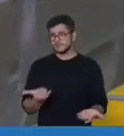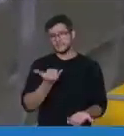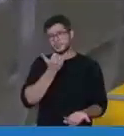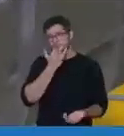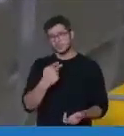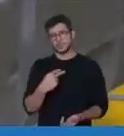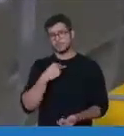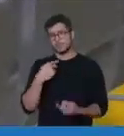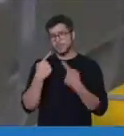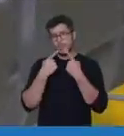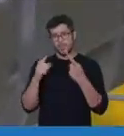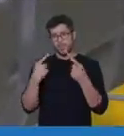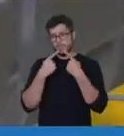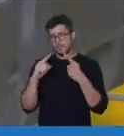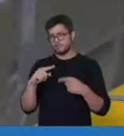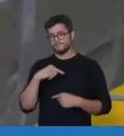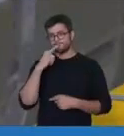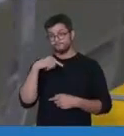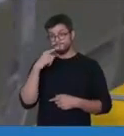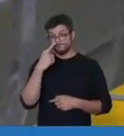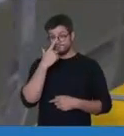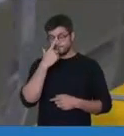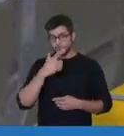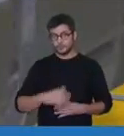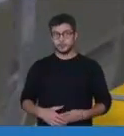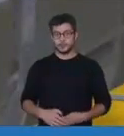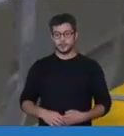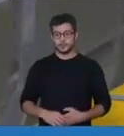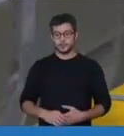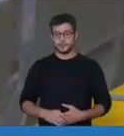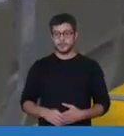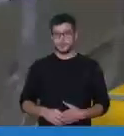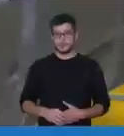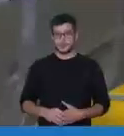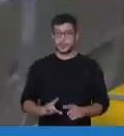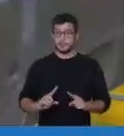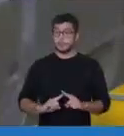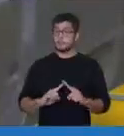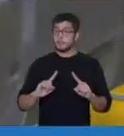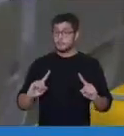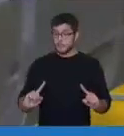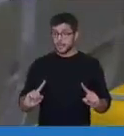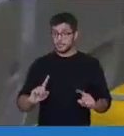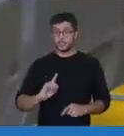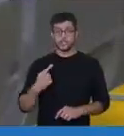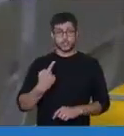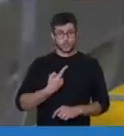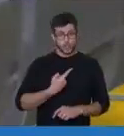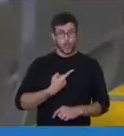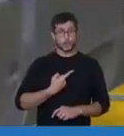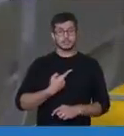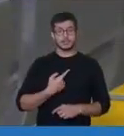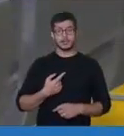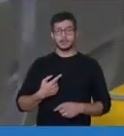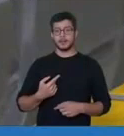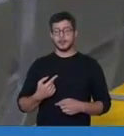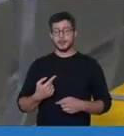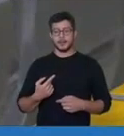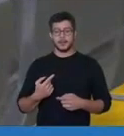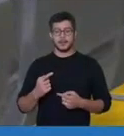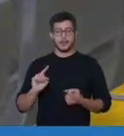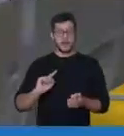descabida e não faz sentido. Mas mesmo assim, para mostrar que nós fazemos uma oposição responsável,